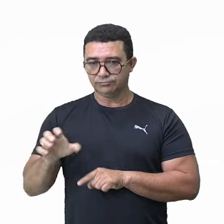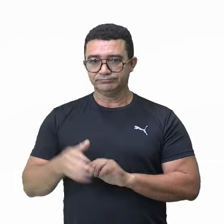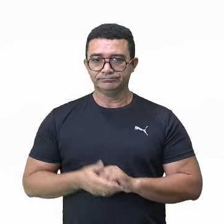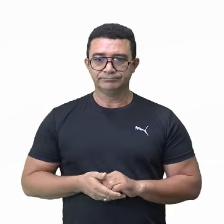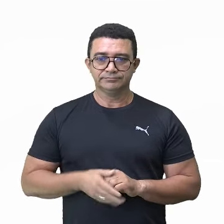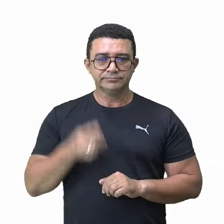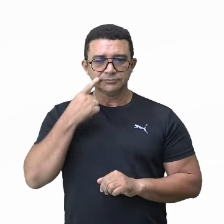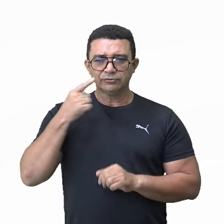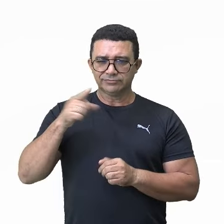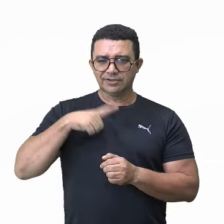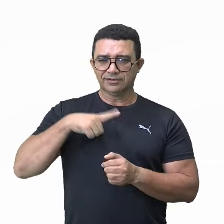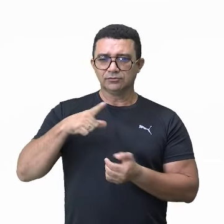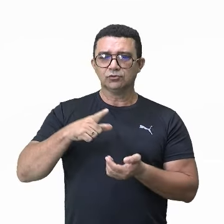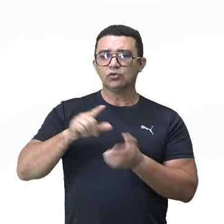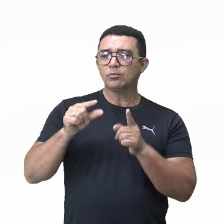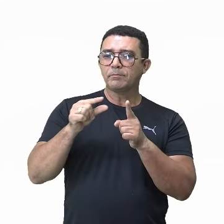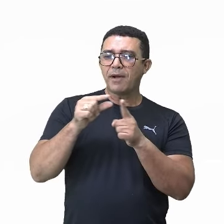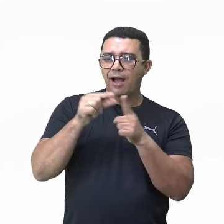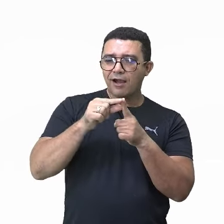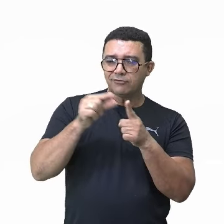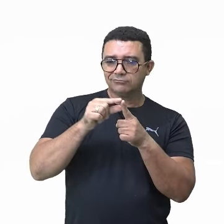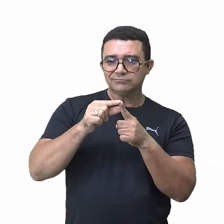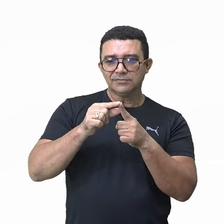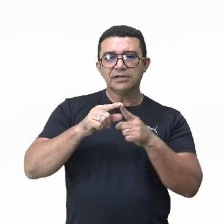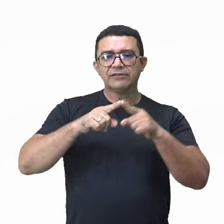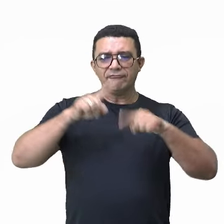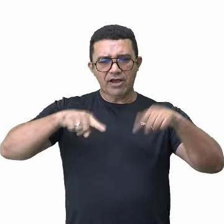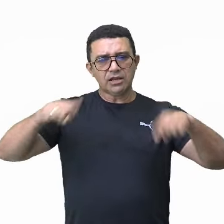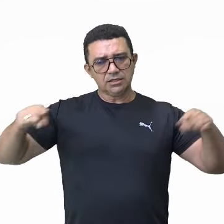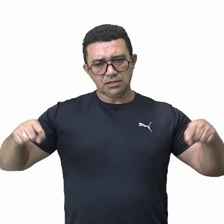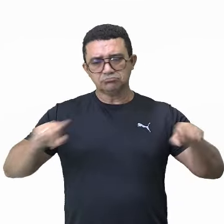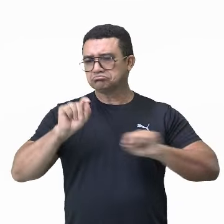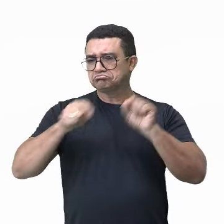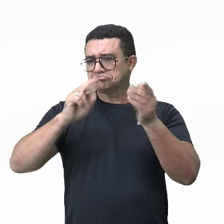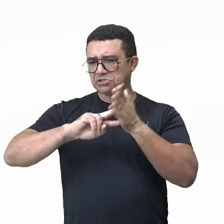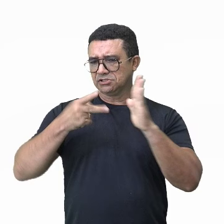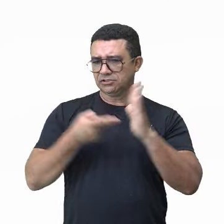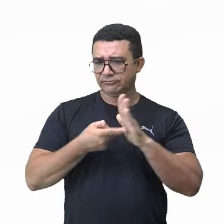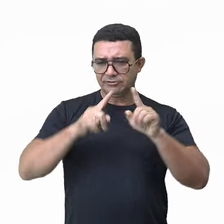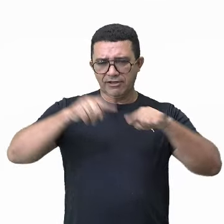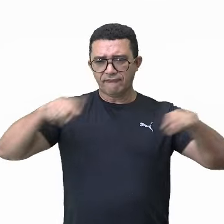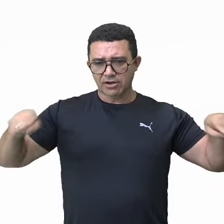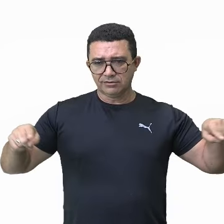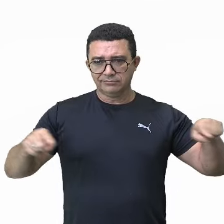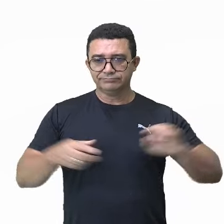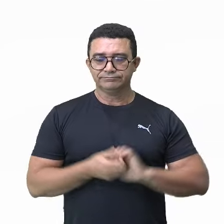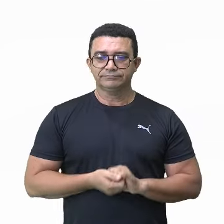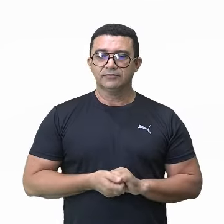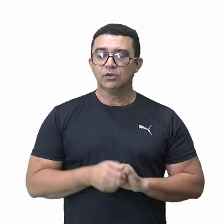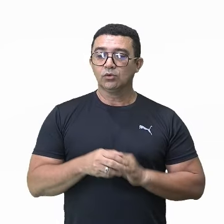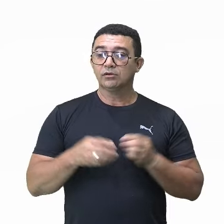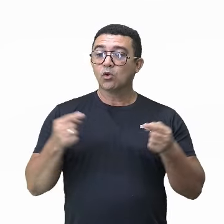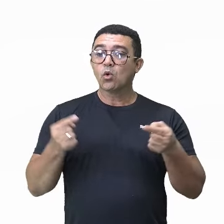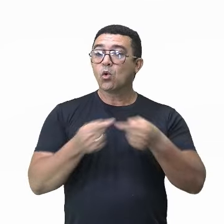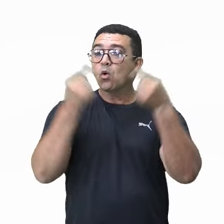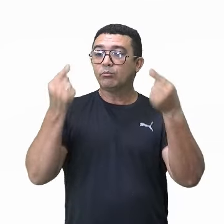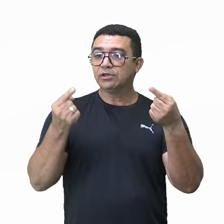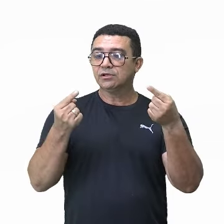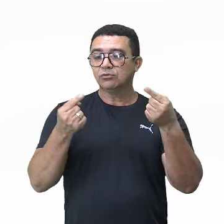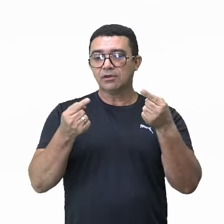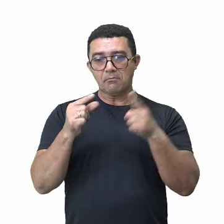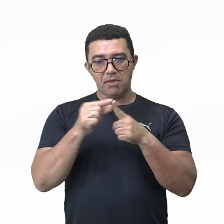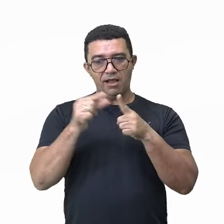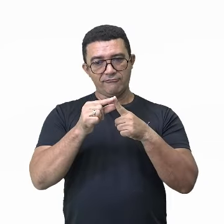nome variáveis e invariáveis Então o que quer dizer variáveis é que eles vão concordar com o termo